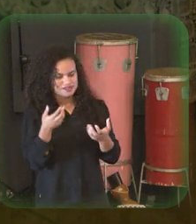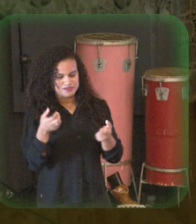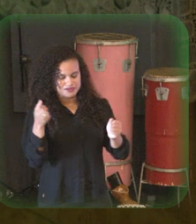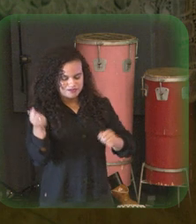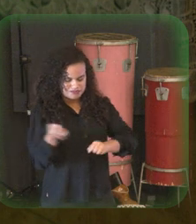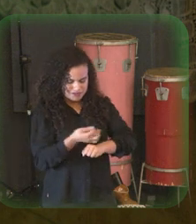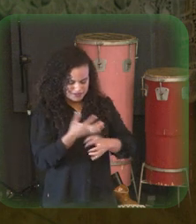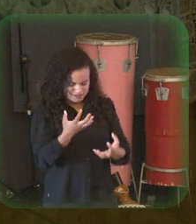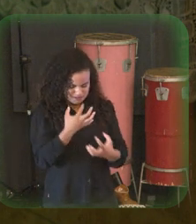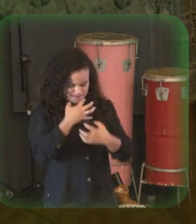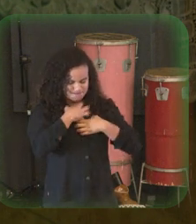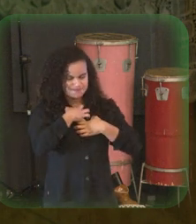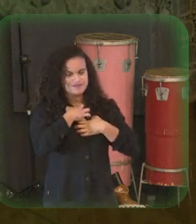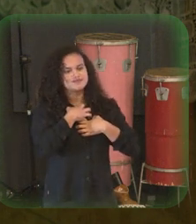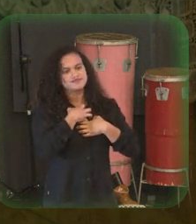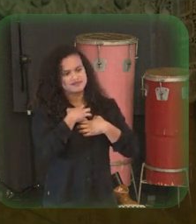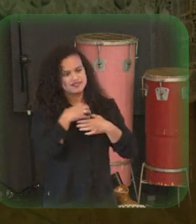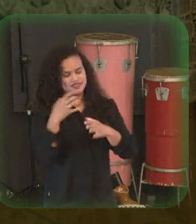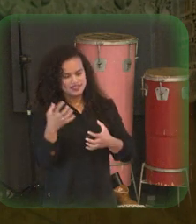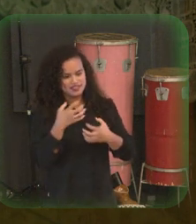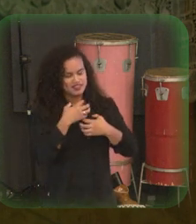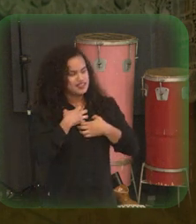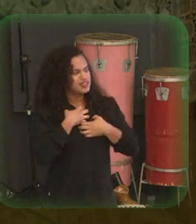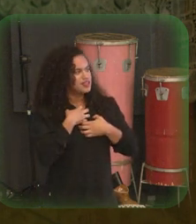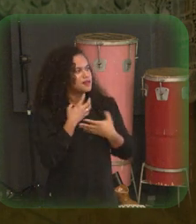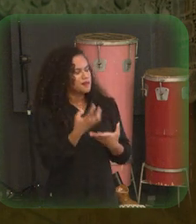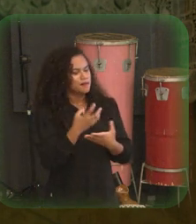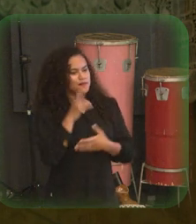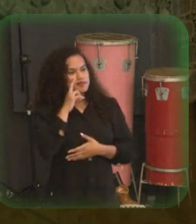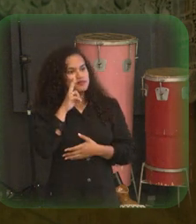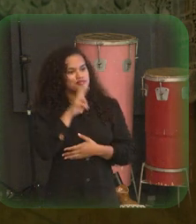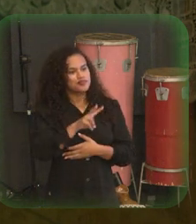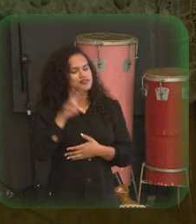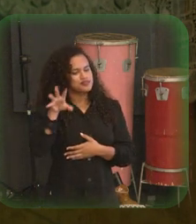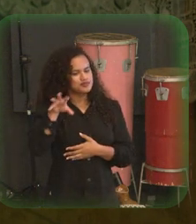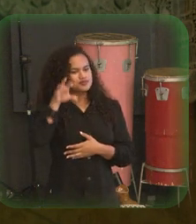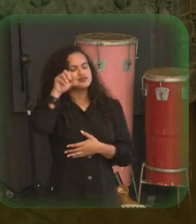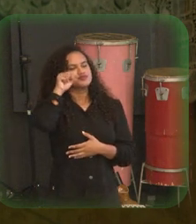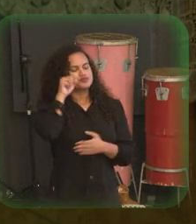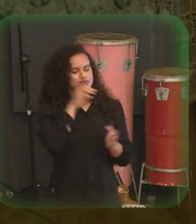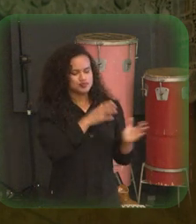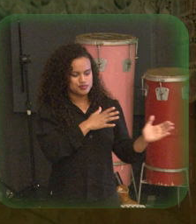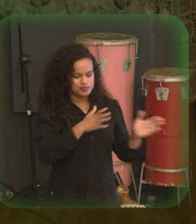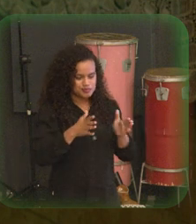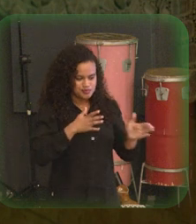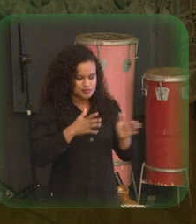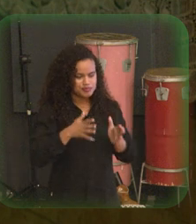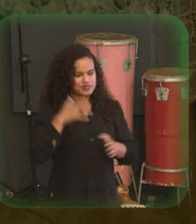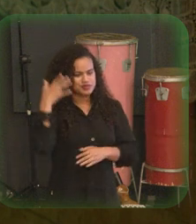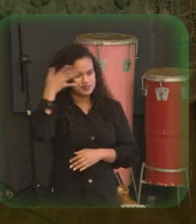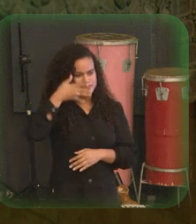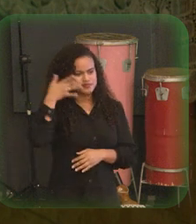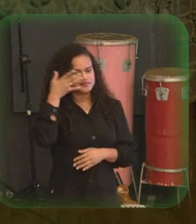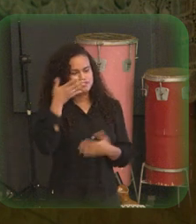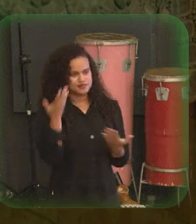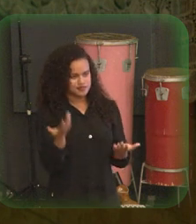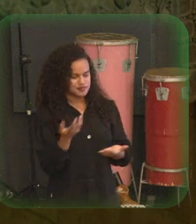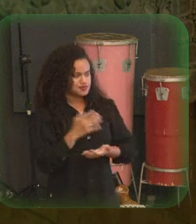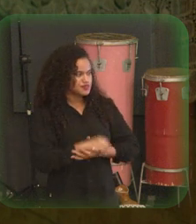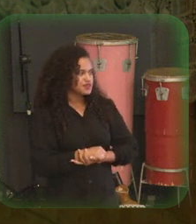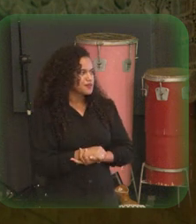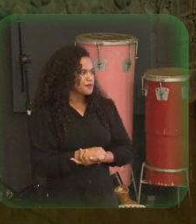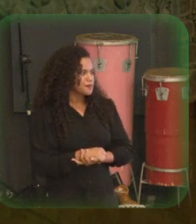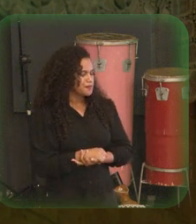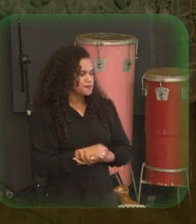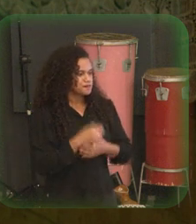contaminado, no melhor sentido da palavra, pelas coisas que ouço durante o percurso, durante o trajeto. E